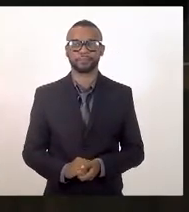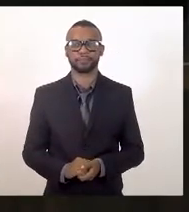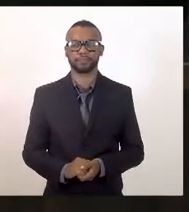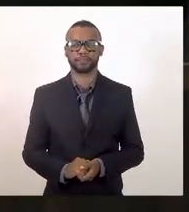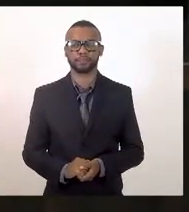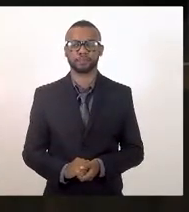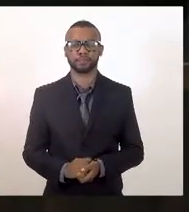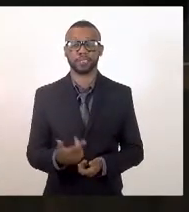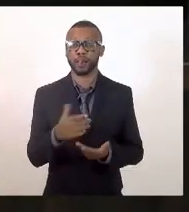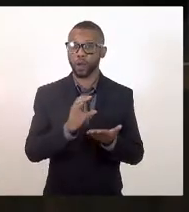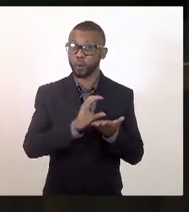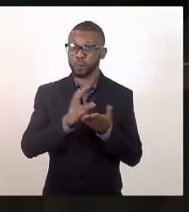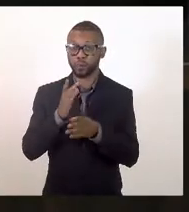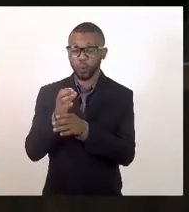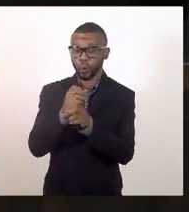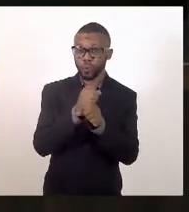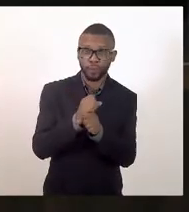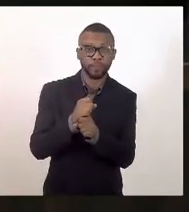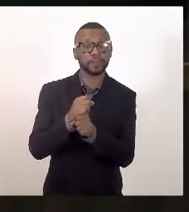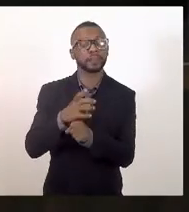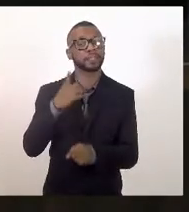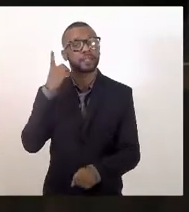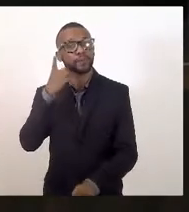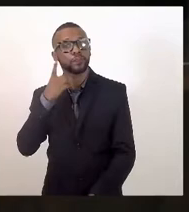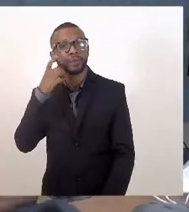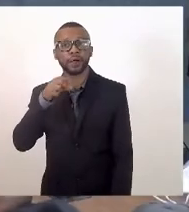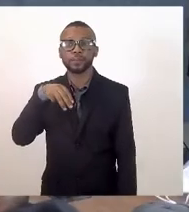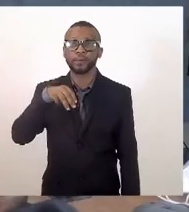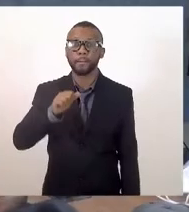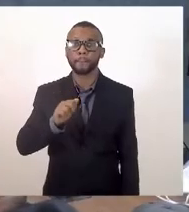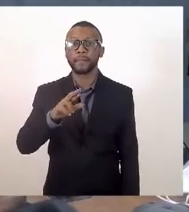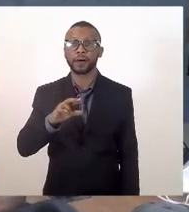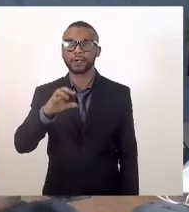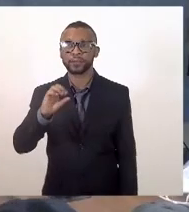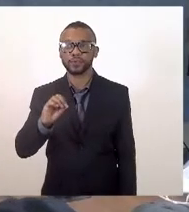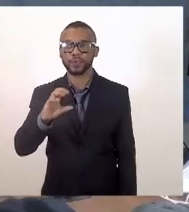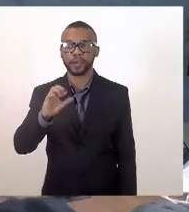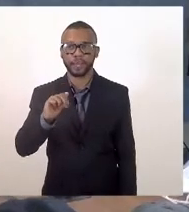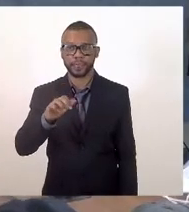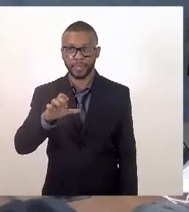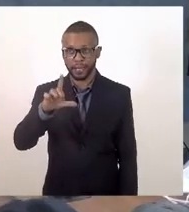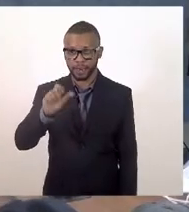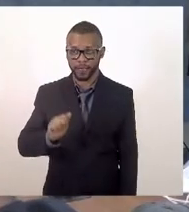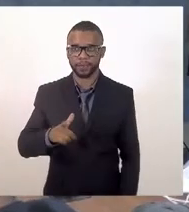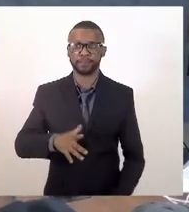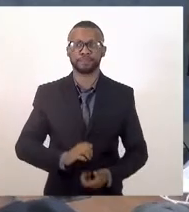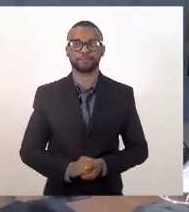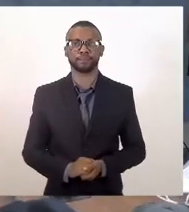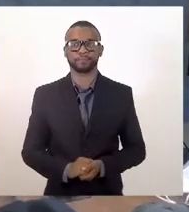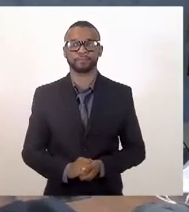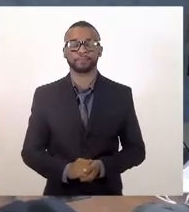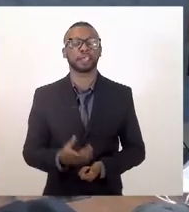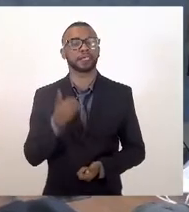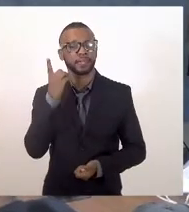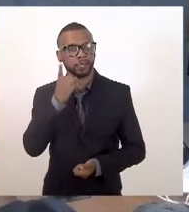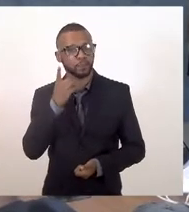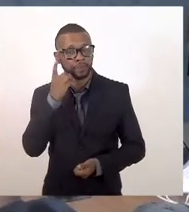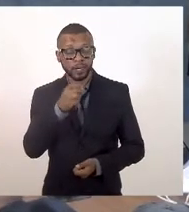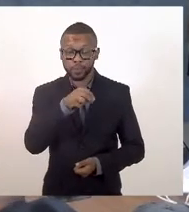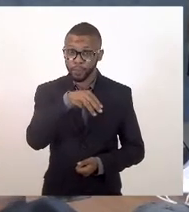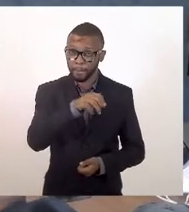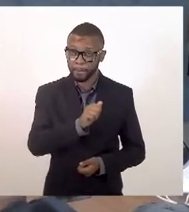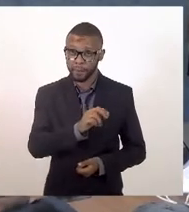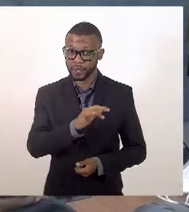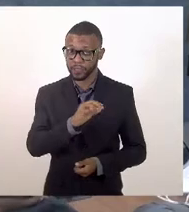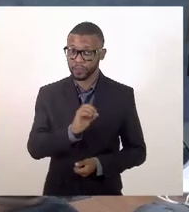Pela Comissão de Orçamento, deputado Márcio Canella. Deputado Márcio Canella. Deputado Márcio Pacheco.